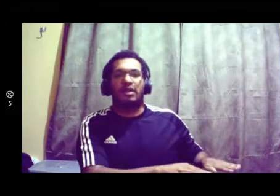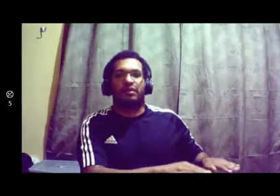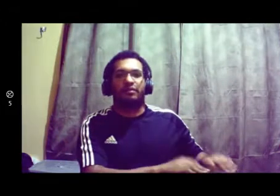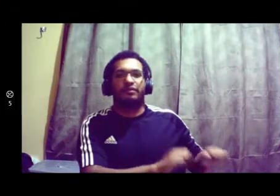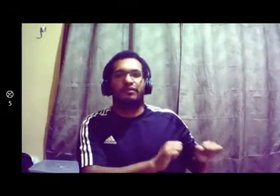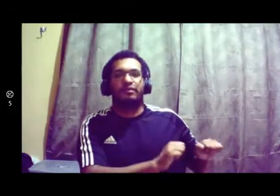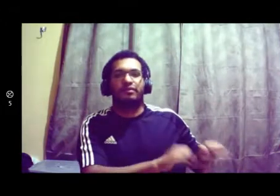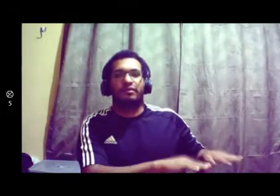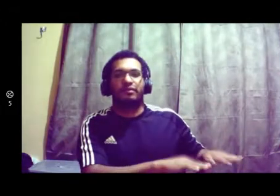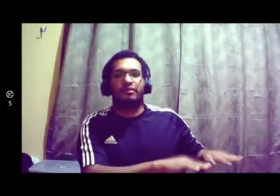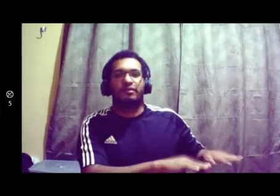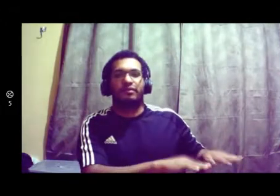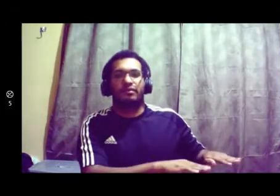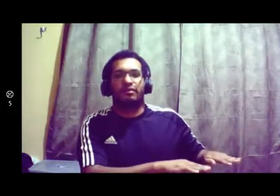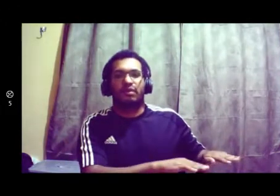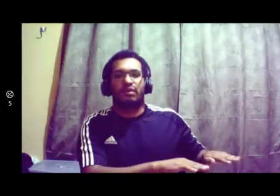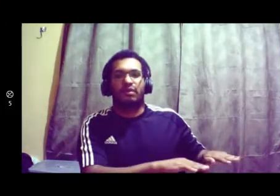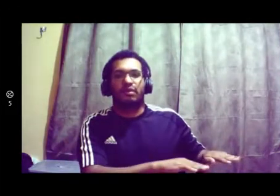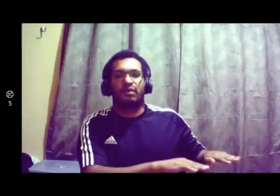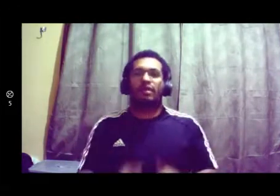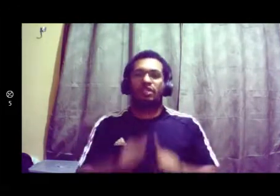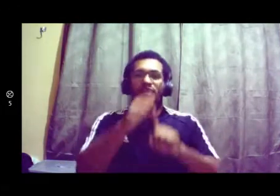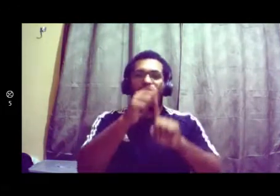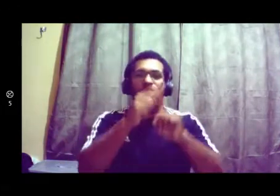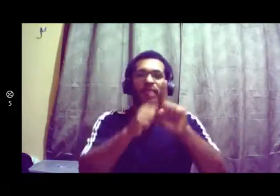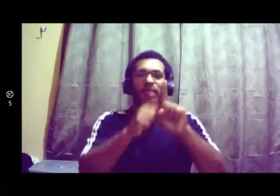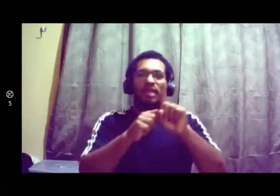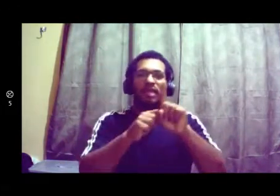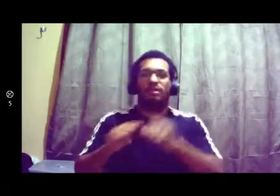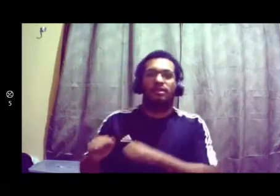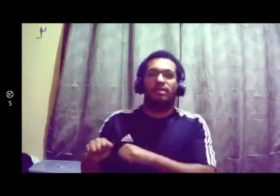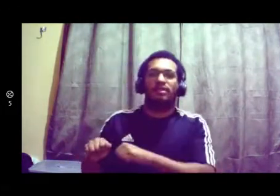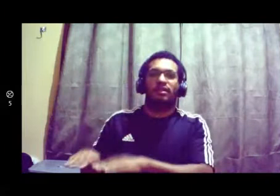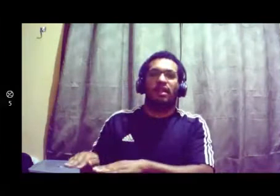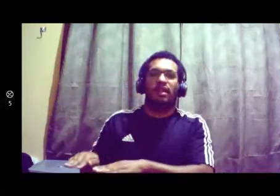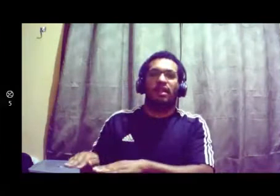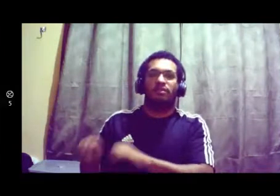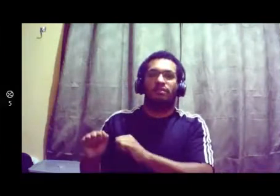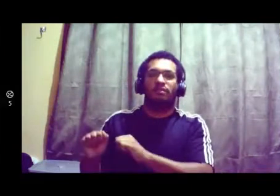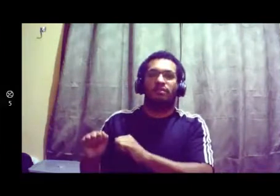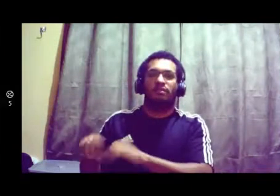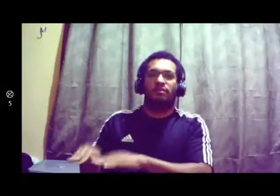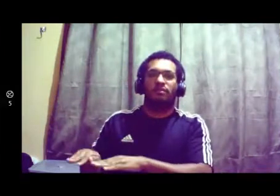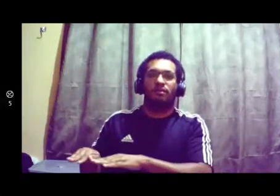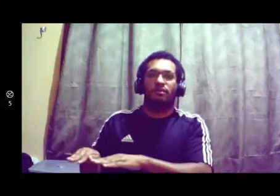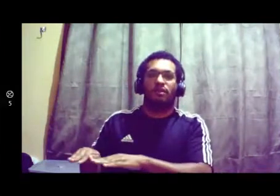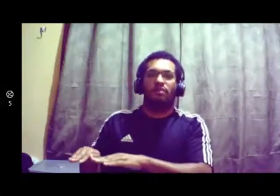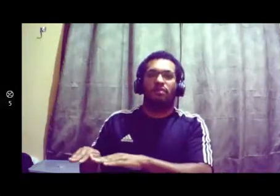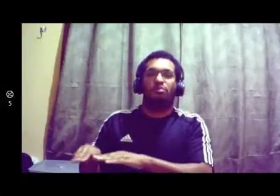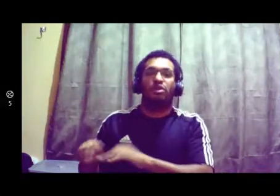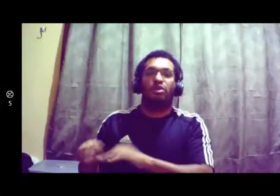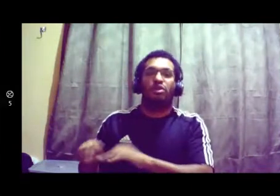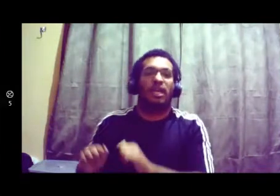também, tá bom? Então a gente fala mês de setembro. Por que assim eu não